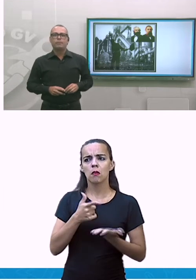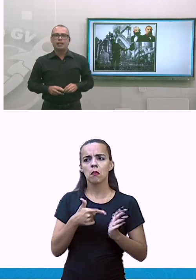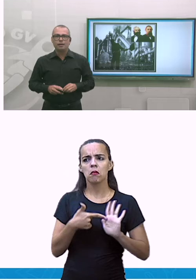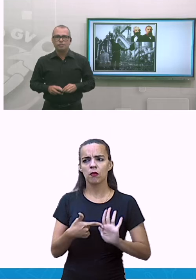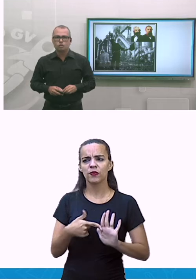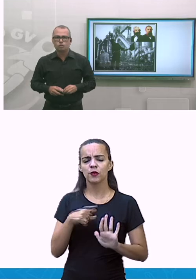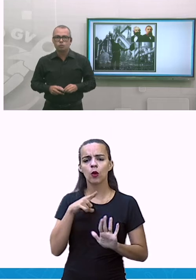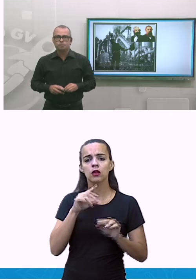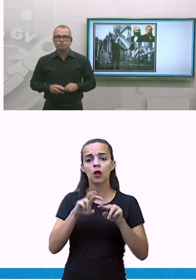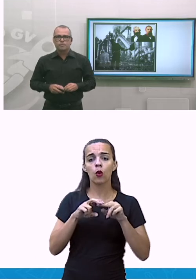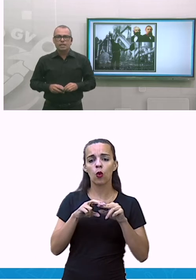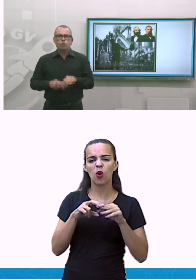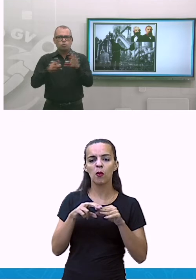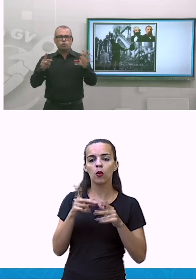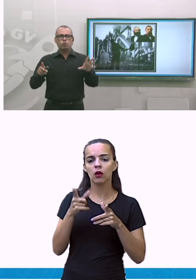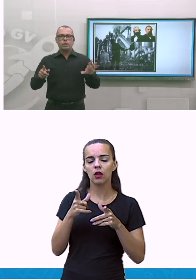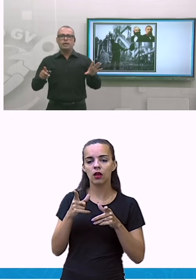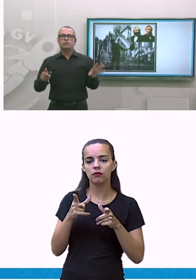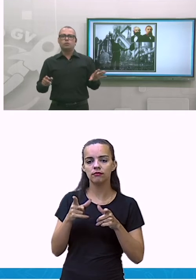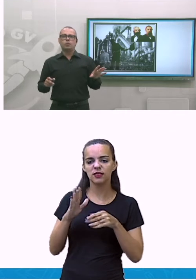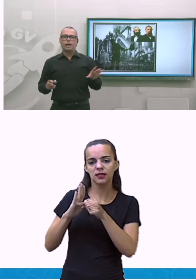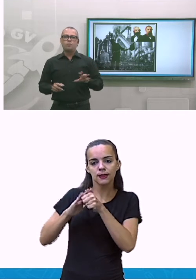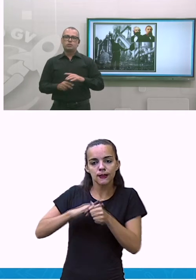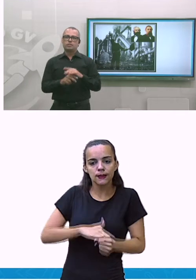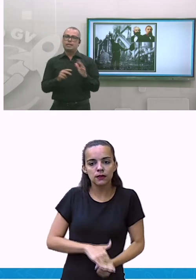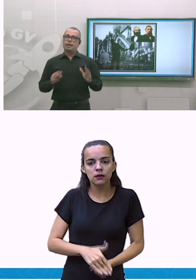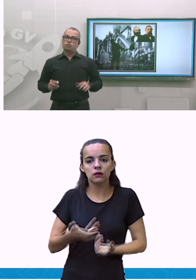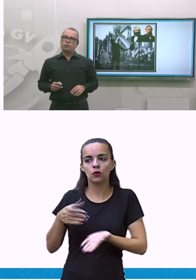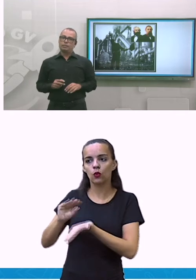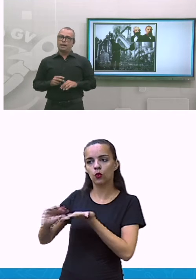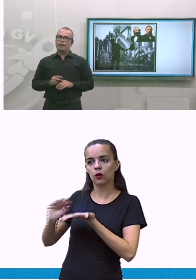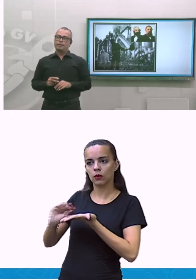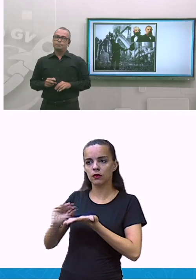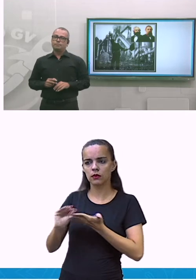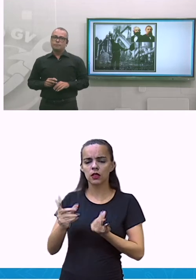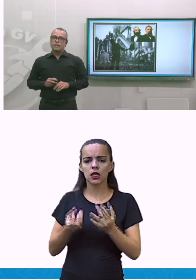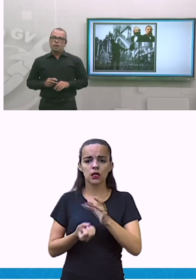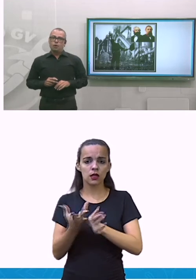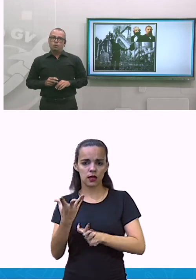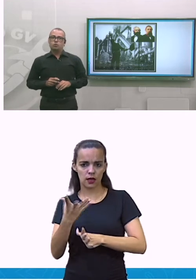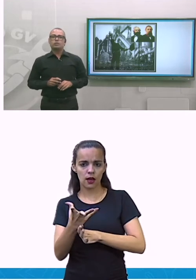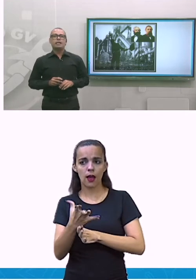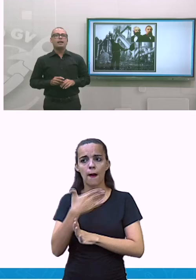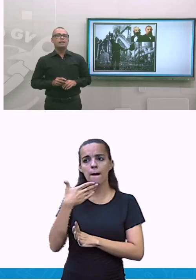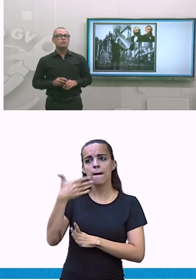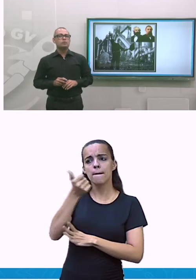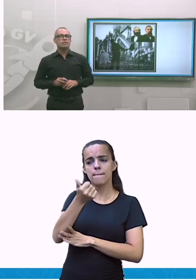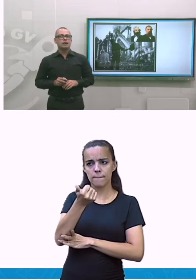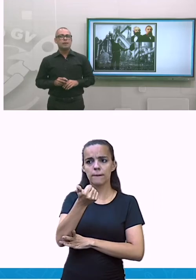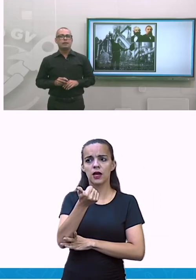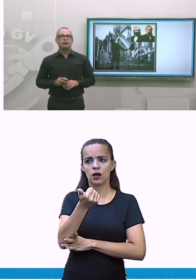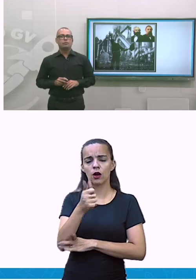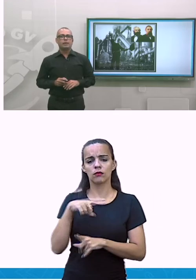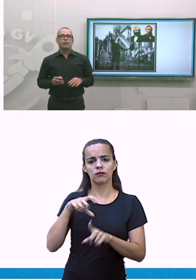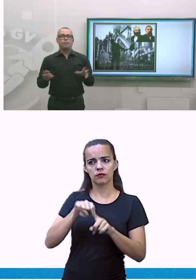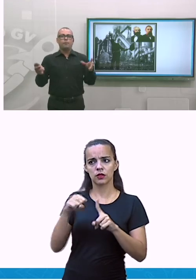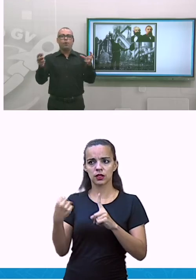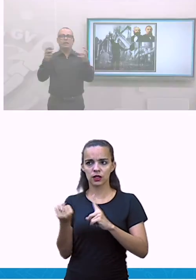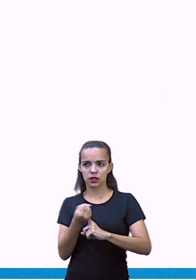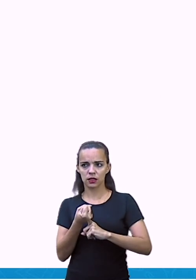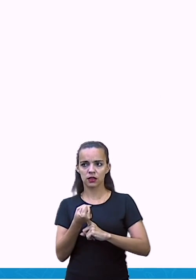o capitalismo e construir em seu lugar uma sociedade igualitária. O socialismo seria marcado